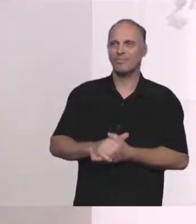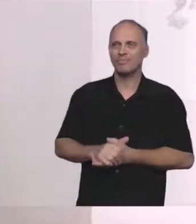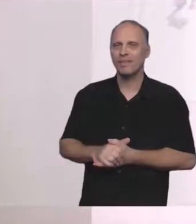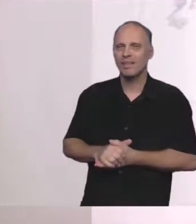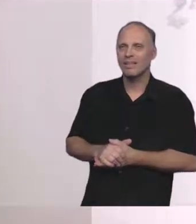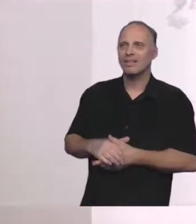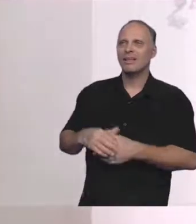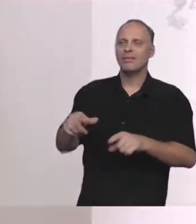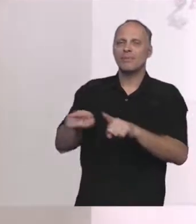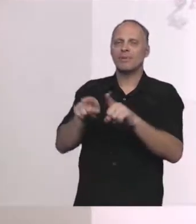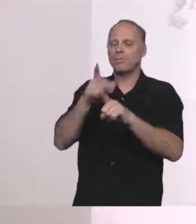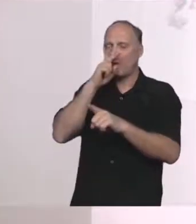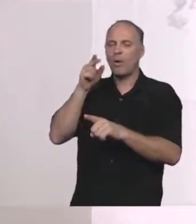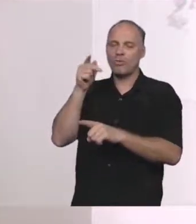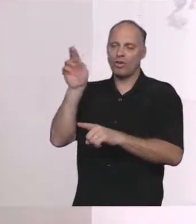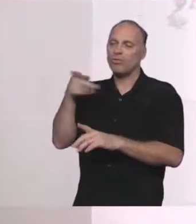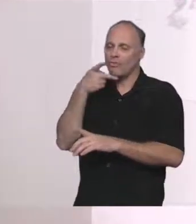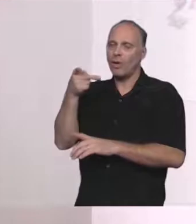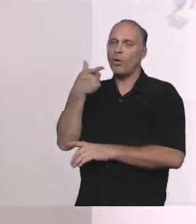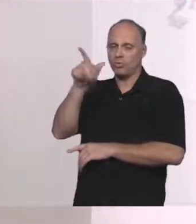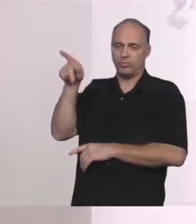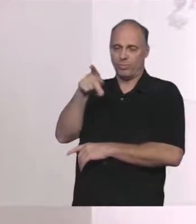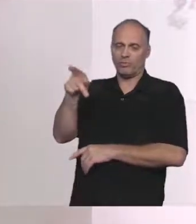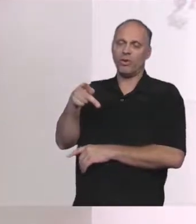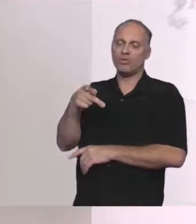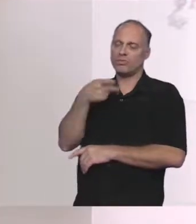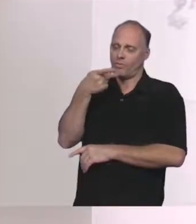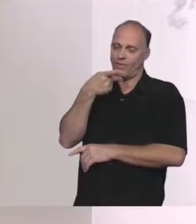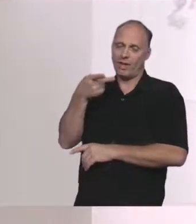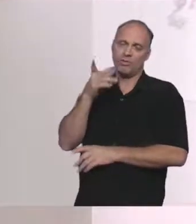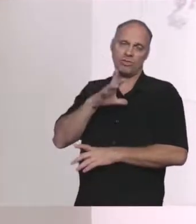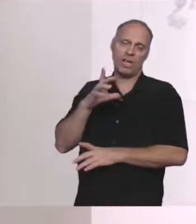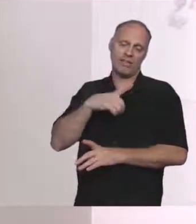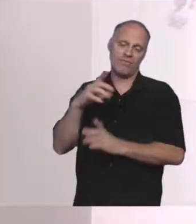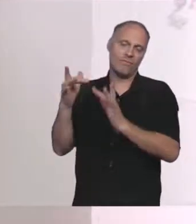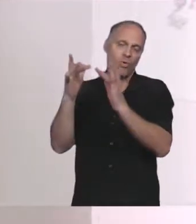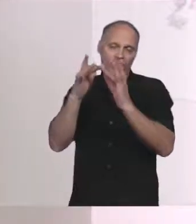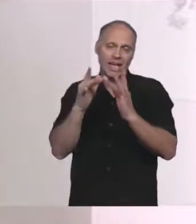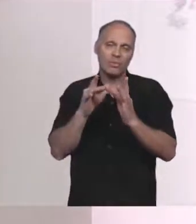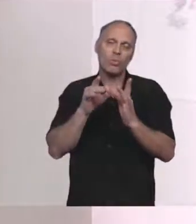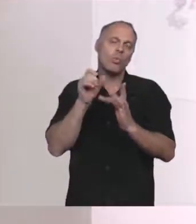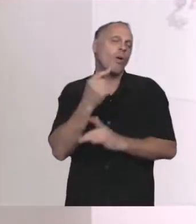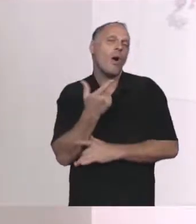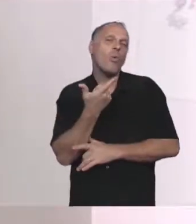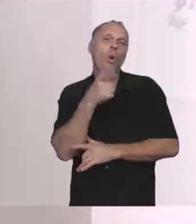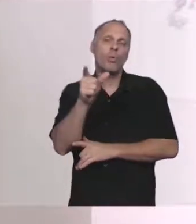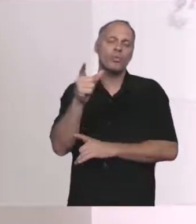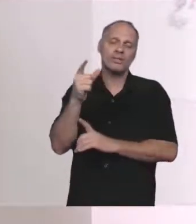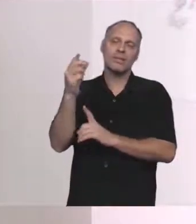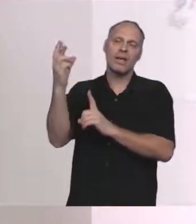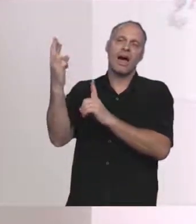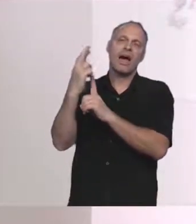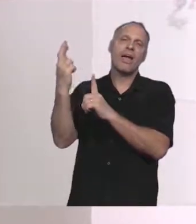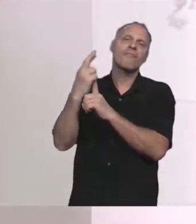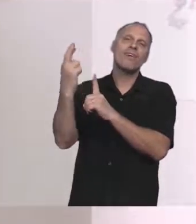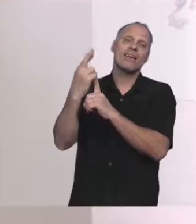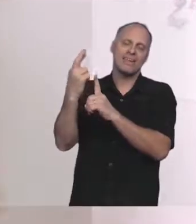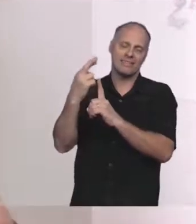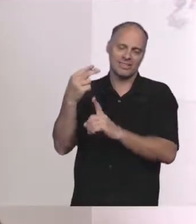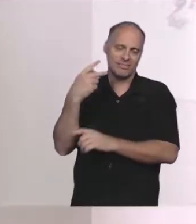Camilo, fora esses professores que tu comentou, né, os ateliês que tu circulou, quais são tuas referências,